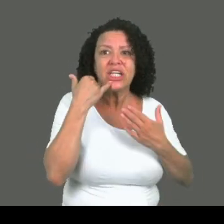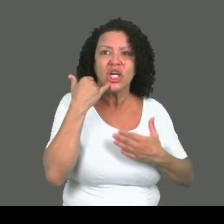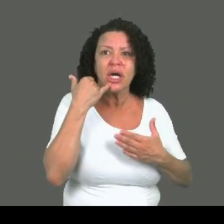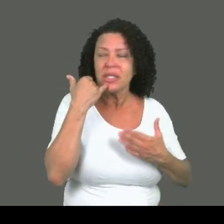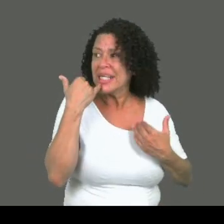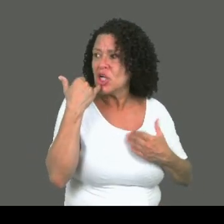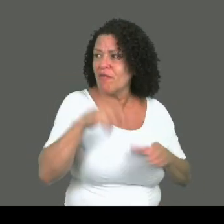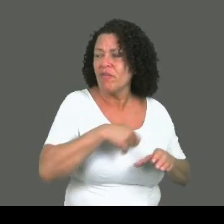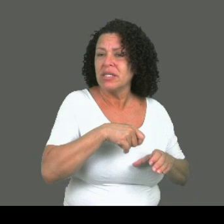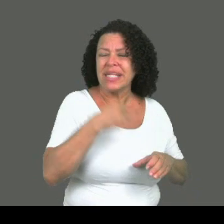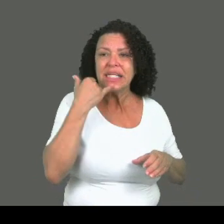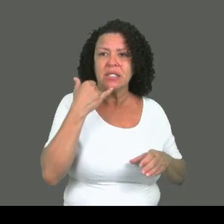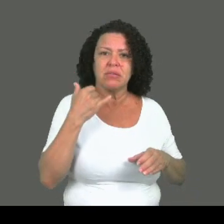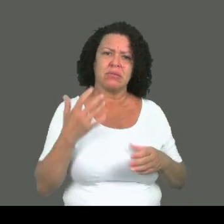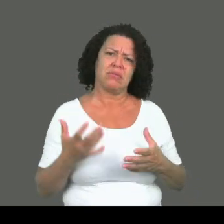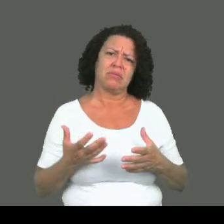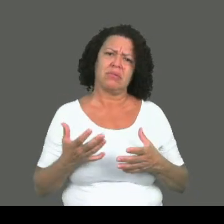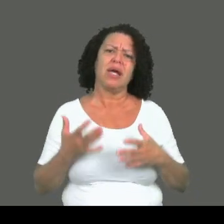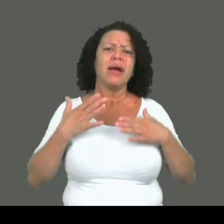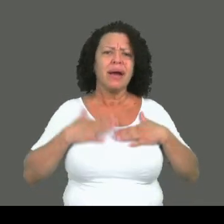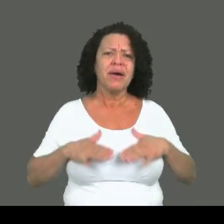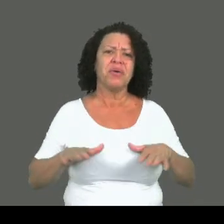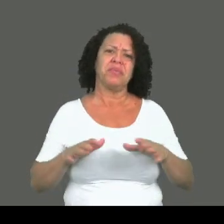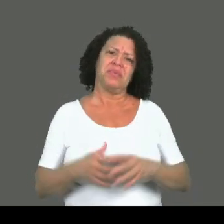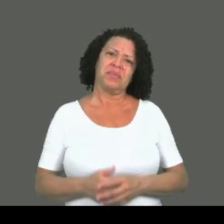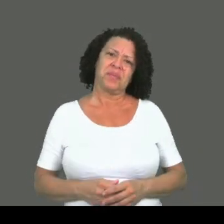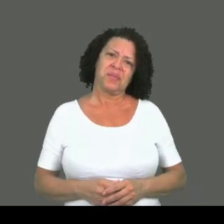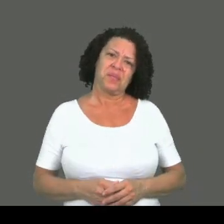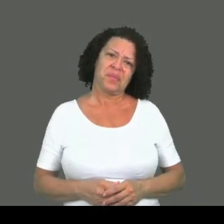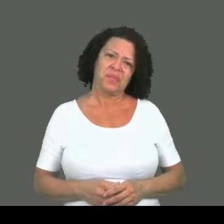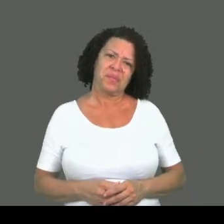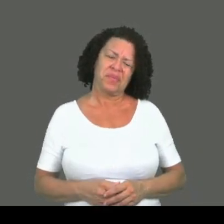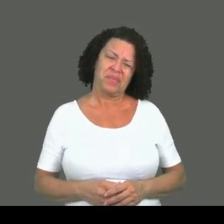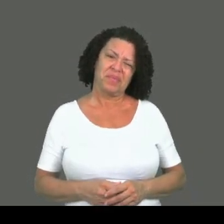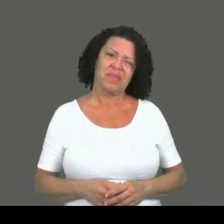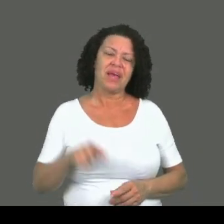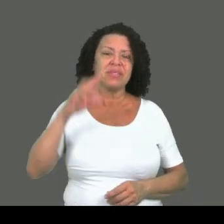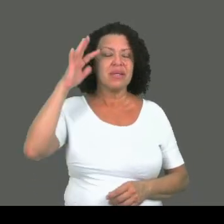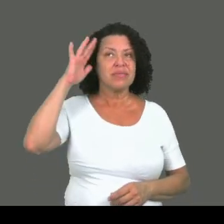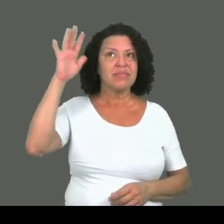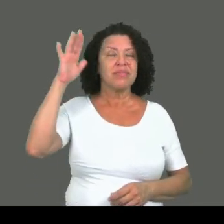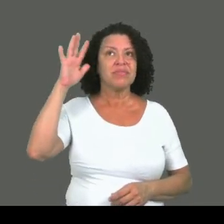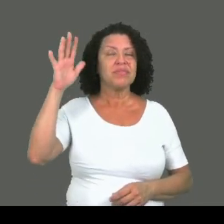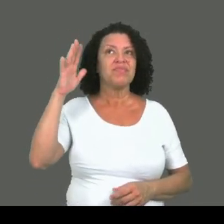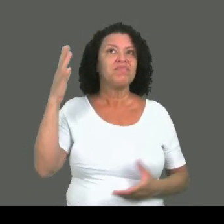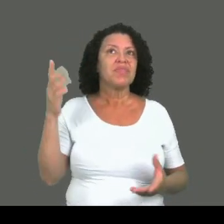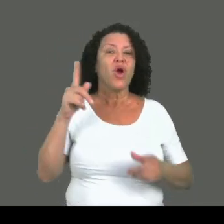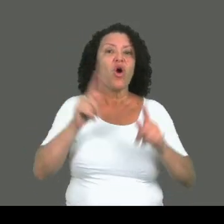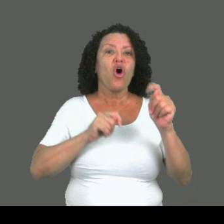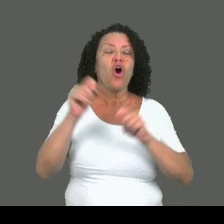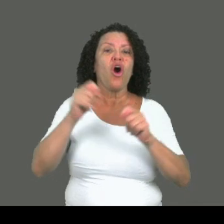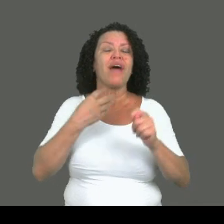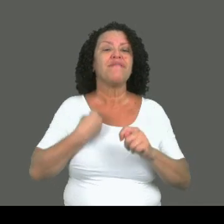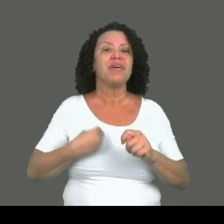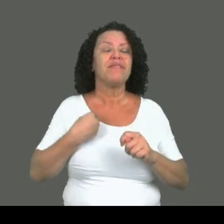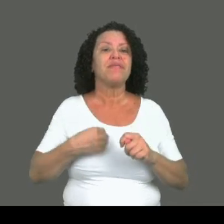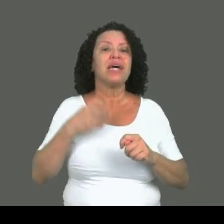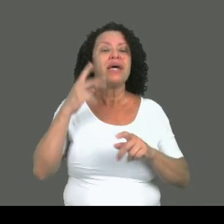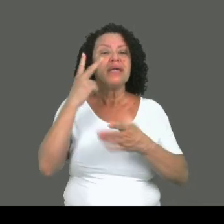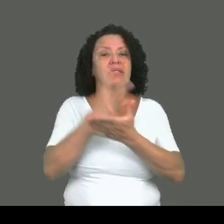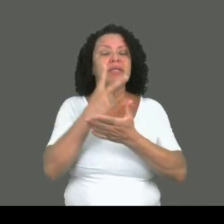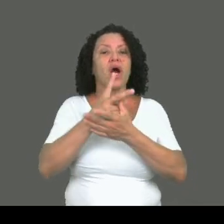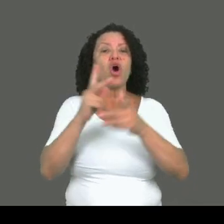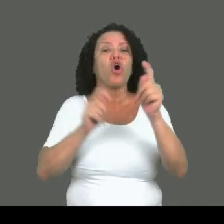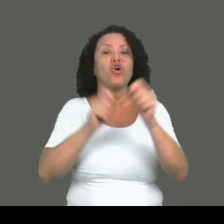Ansiedade. Ou seja, a falsa ilusão do controle. A gente passa a vivenciar sempre